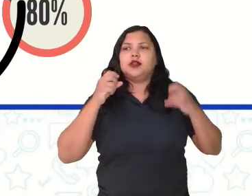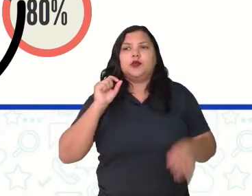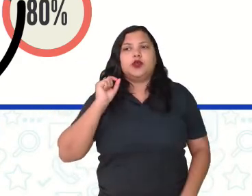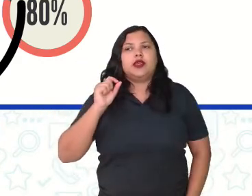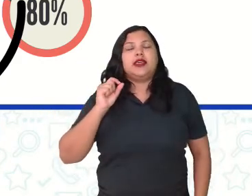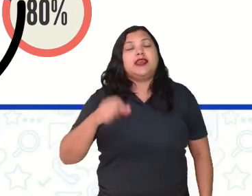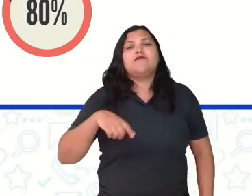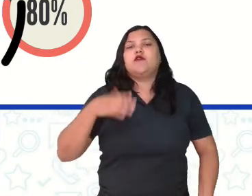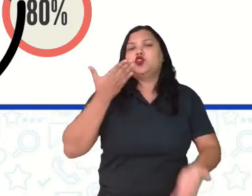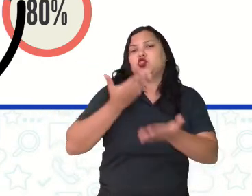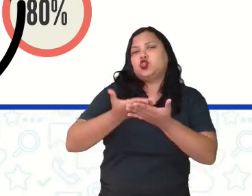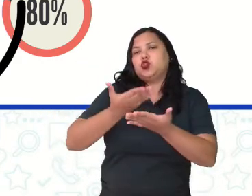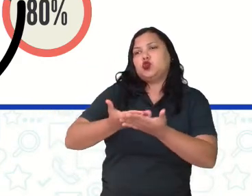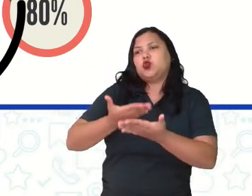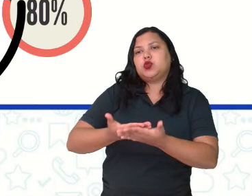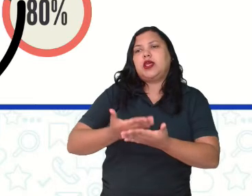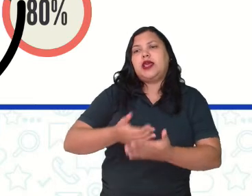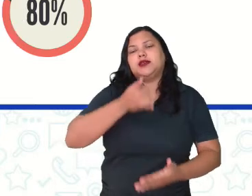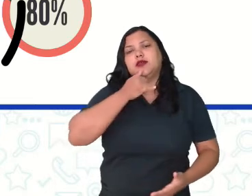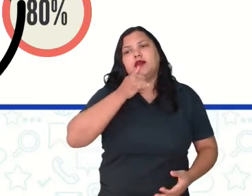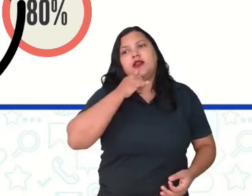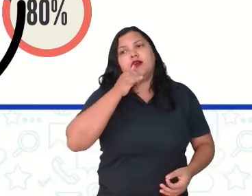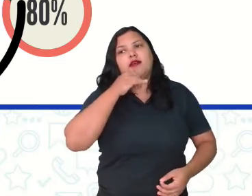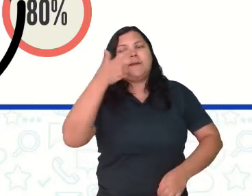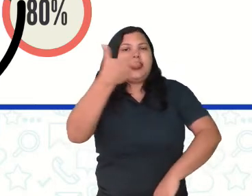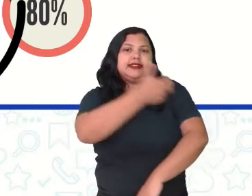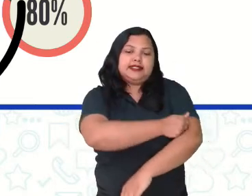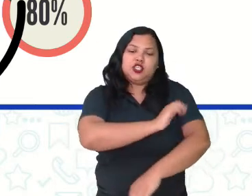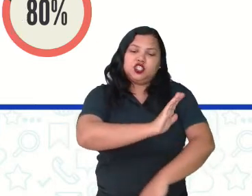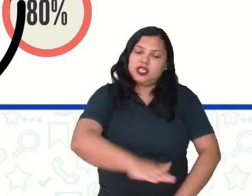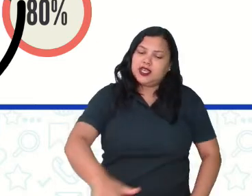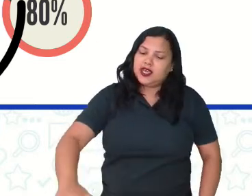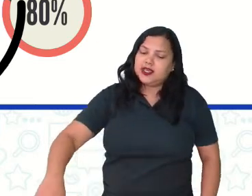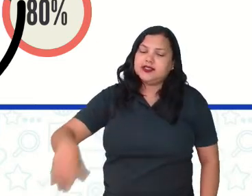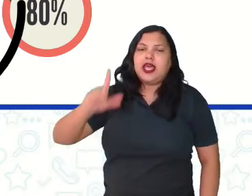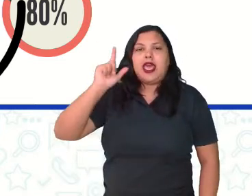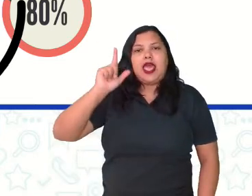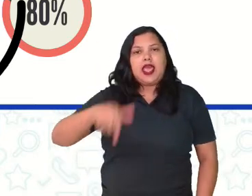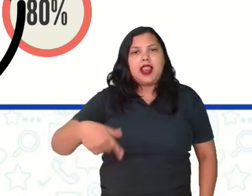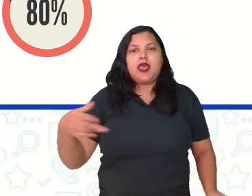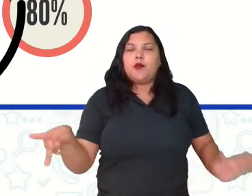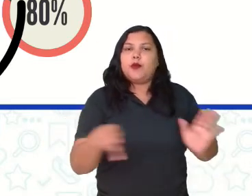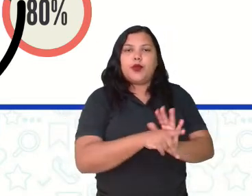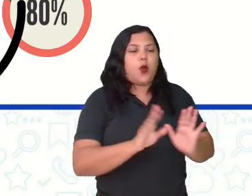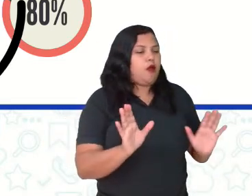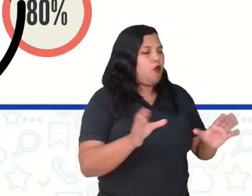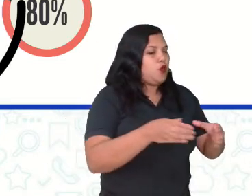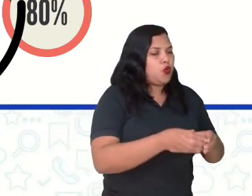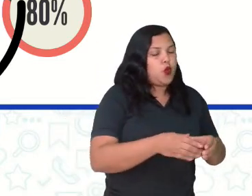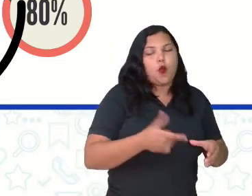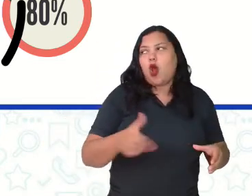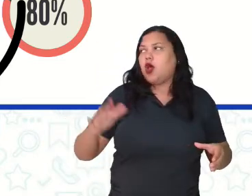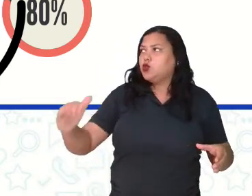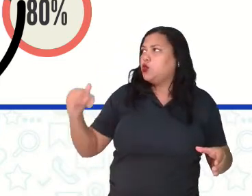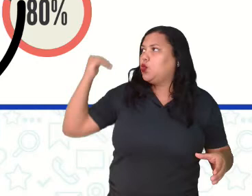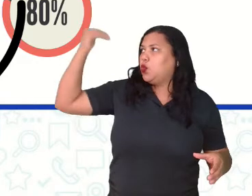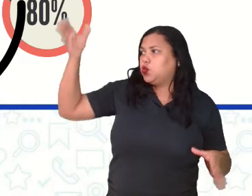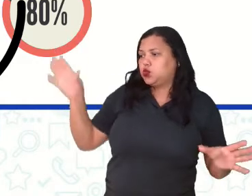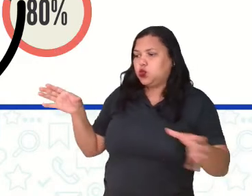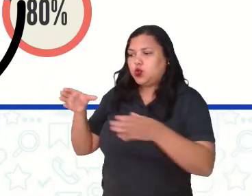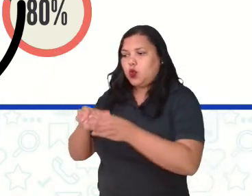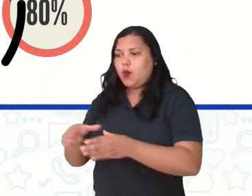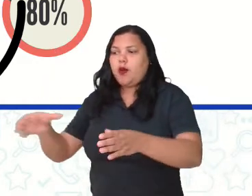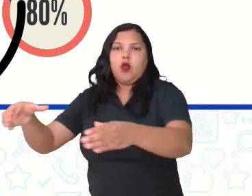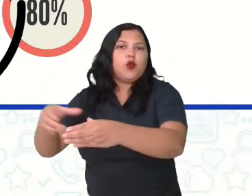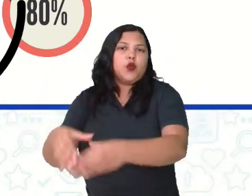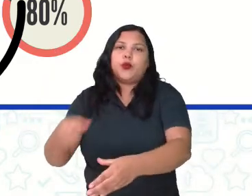que foi feito muito essa questão de que a vacina para as crianças ela é de um determinado tipo, a vacina para os adultos, ou seja, para os